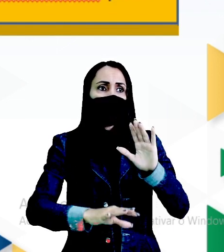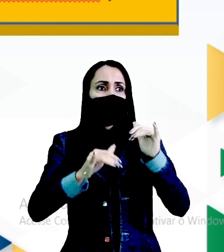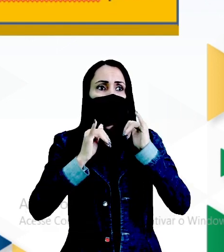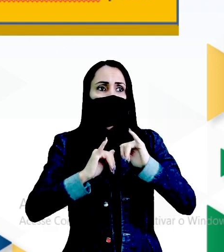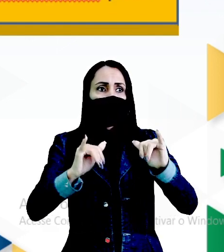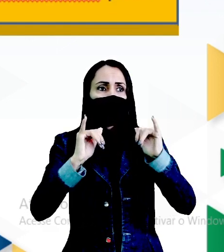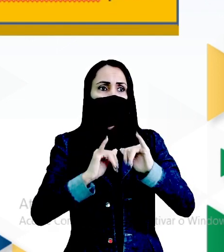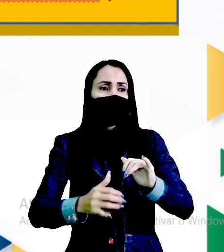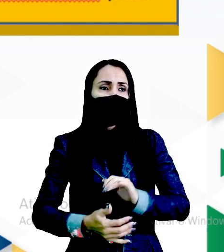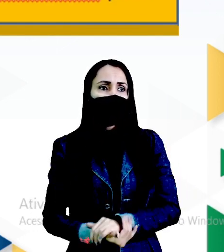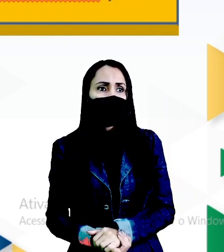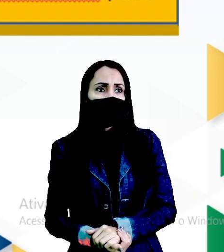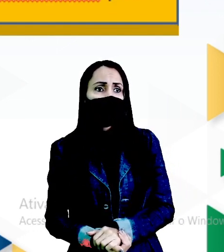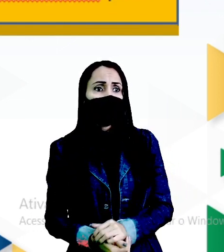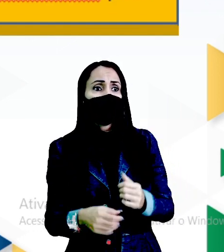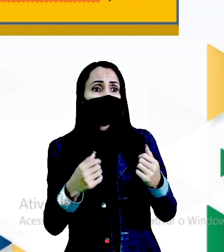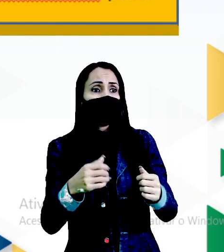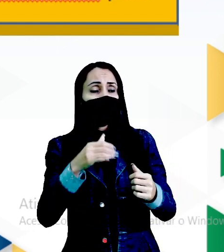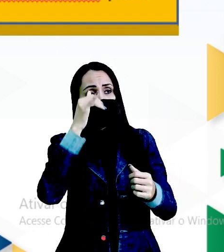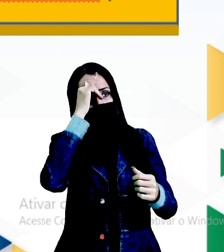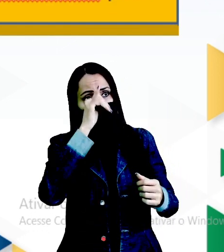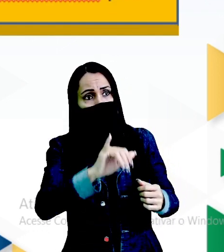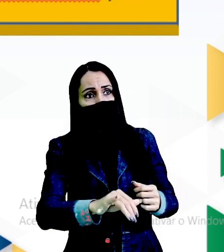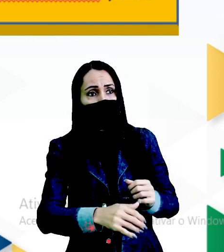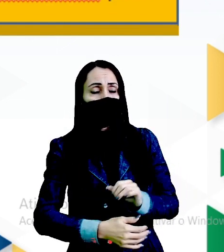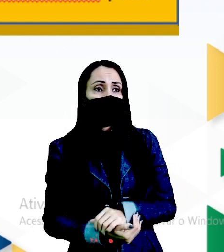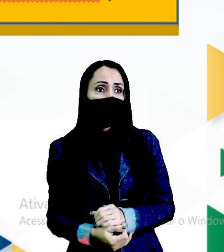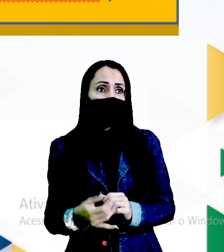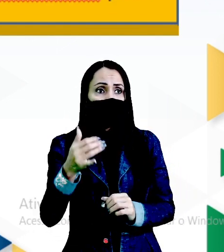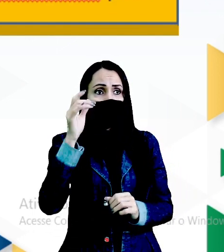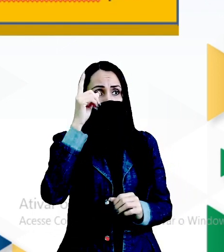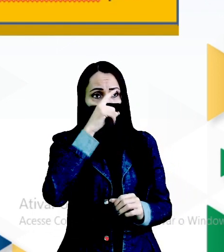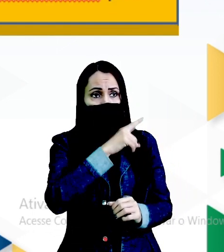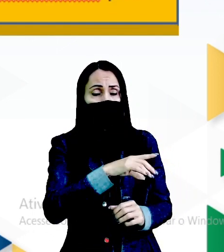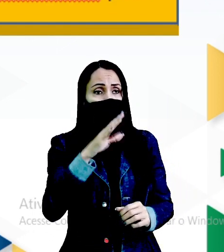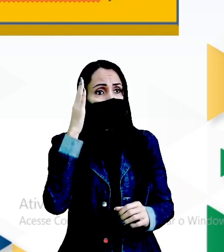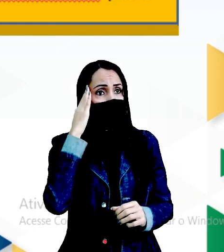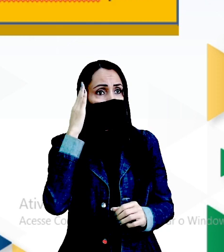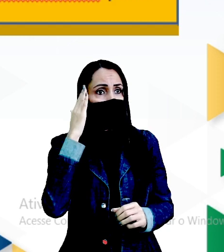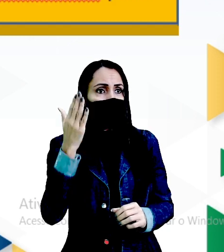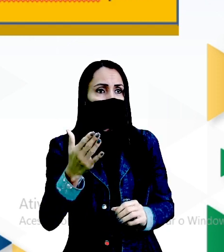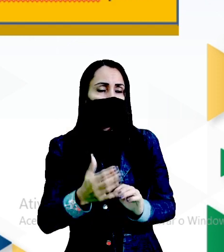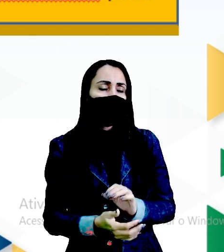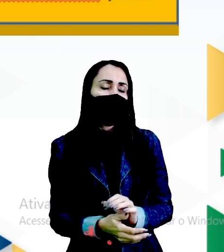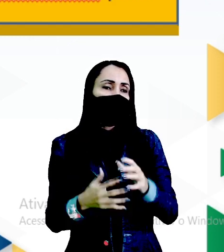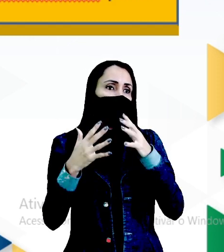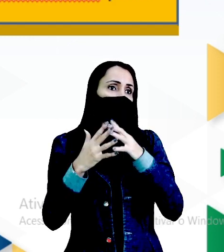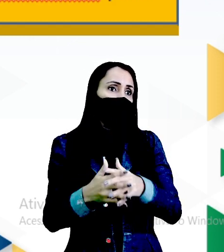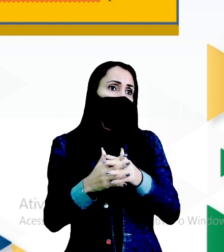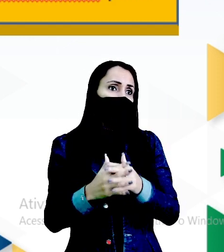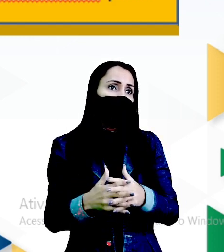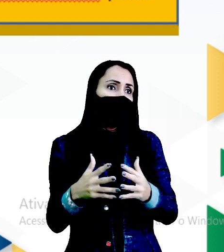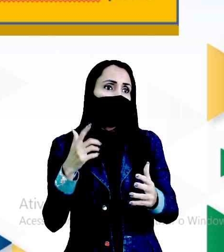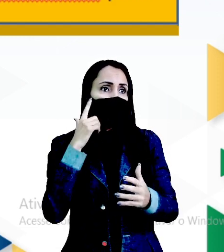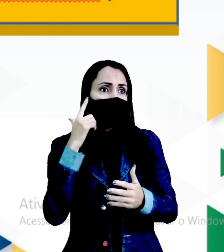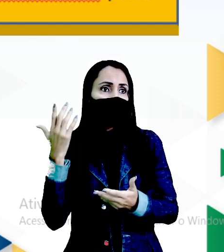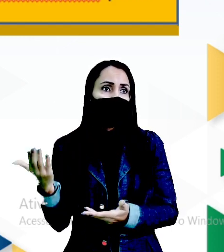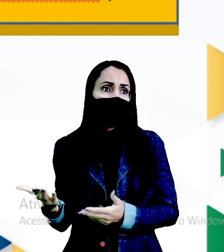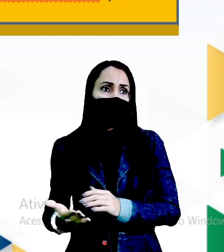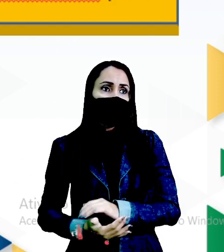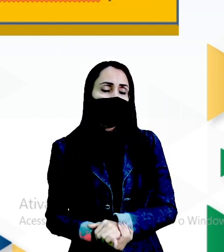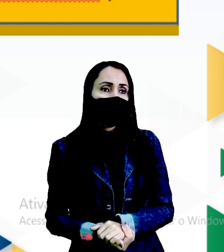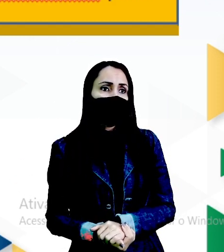ela deve ser evitada, porque dificulta a compreensão, causa confusão no leitor. No entanto, é um